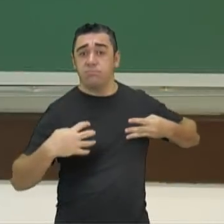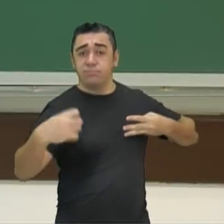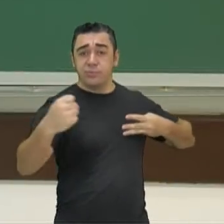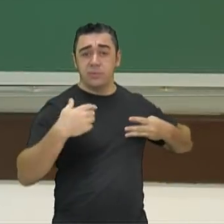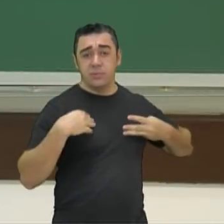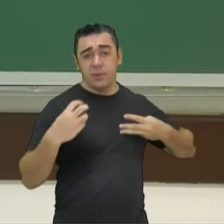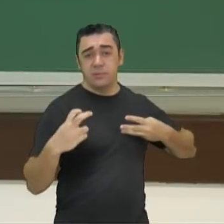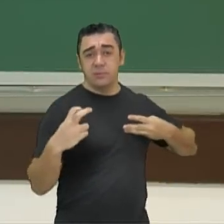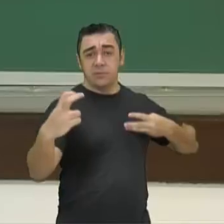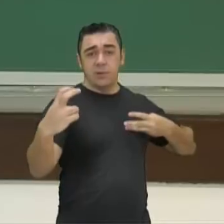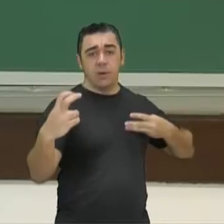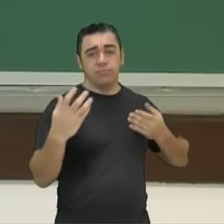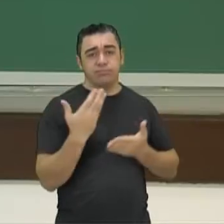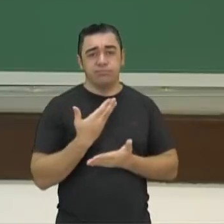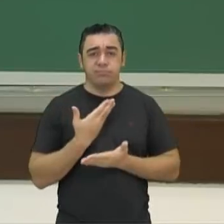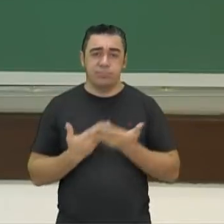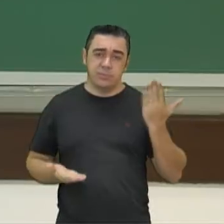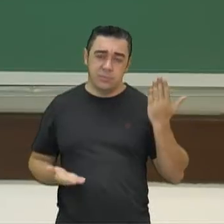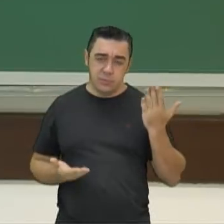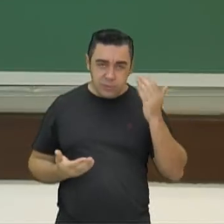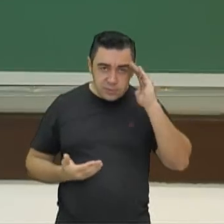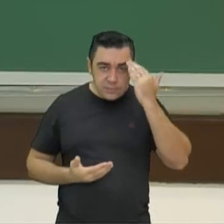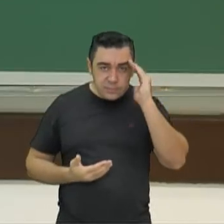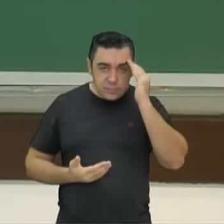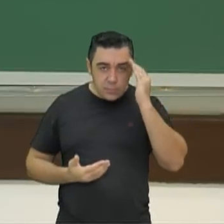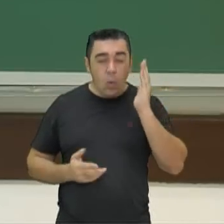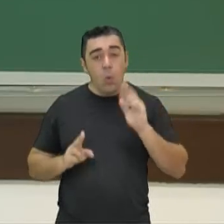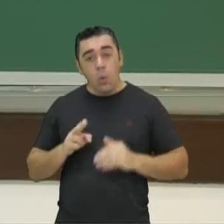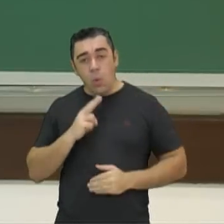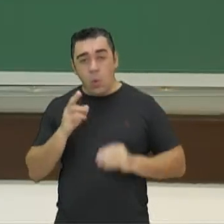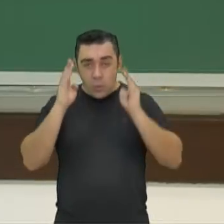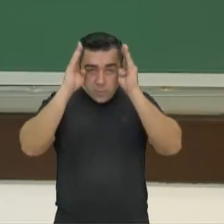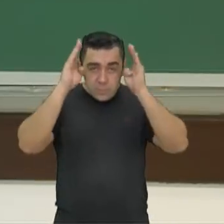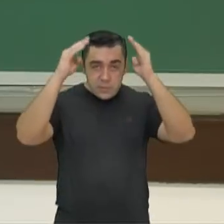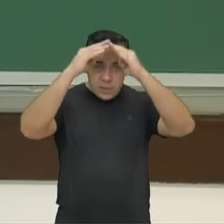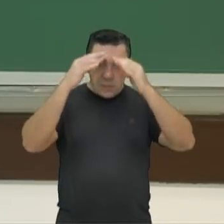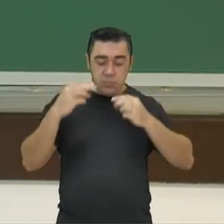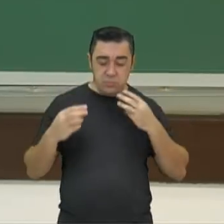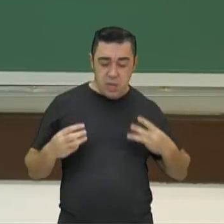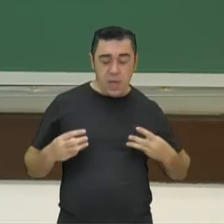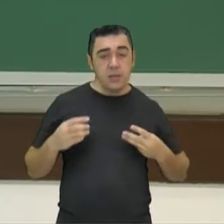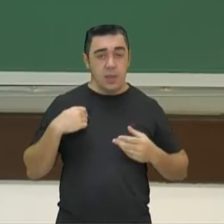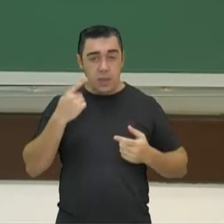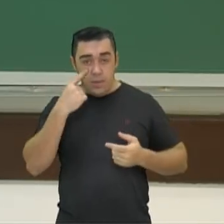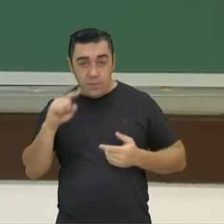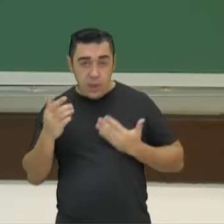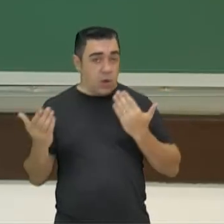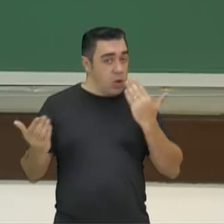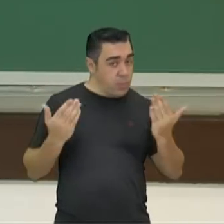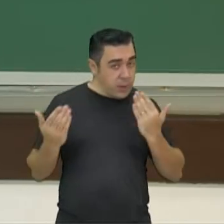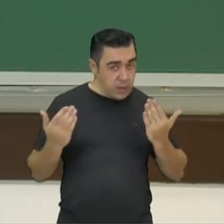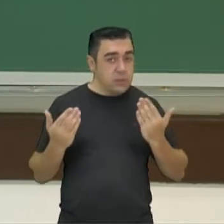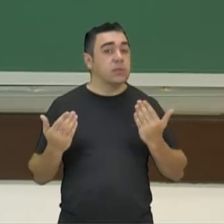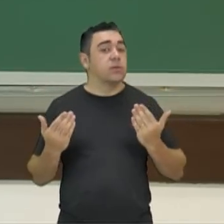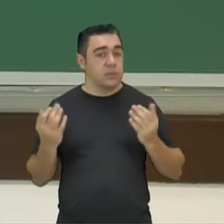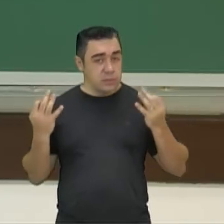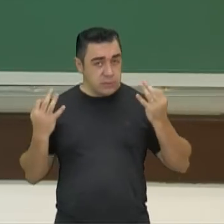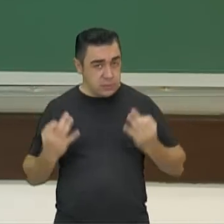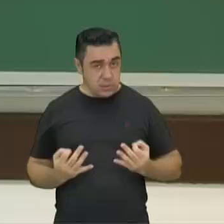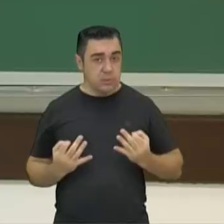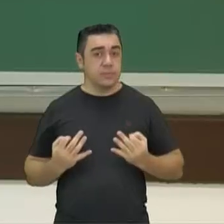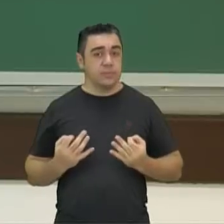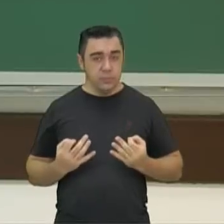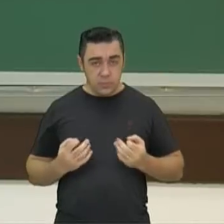que vale 3. Né? Ou perdi um bispo que vale 3. Então, o valor comparativo, ele precisa ser o